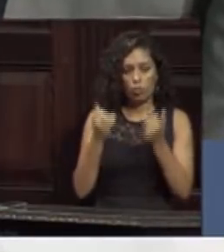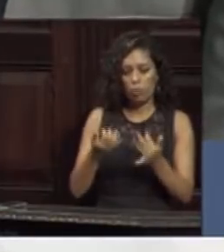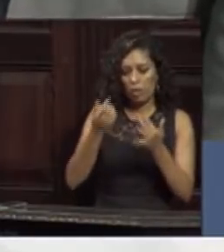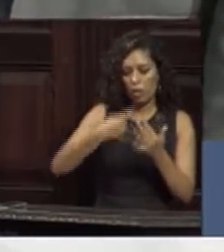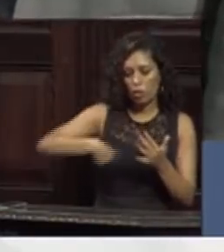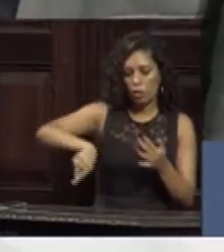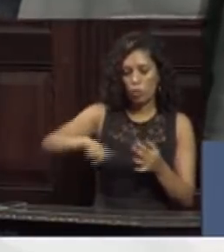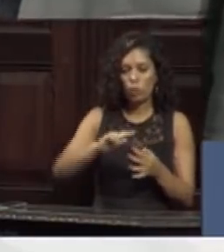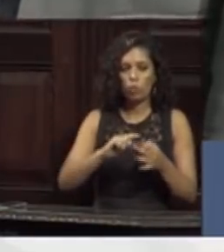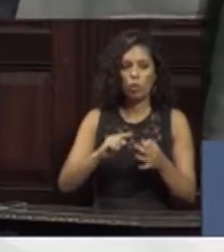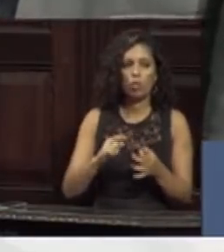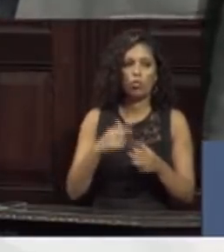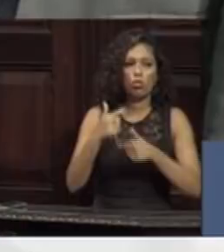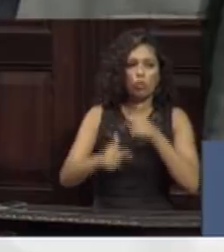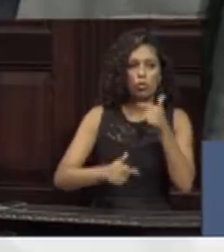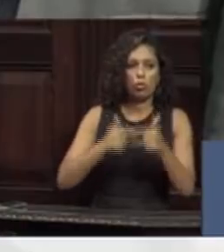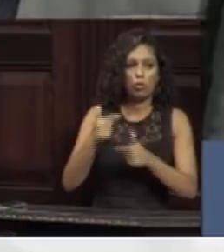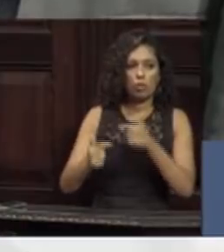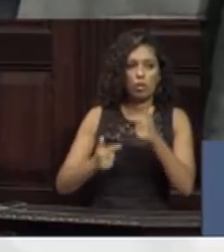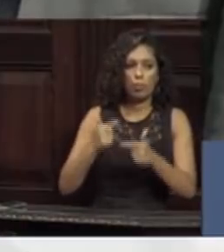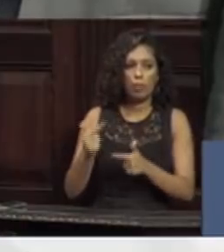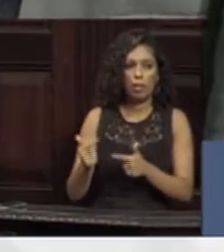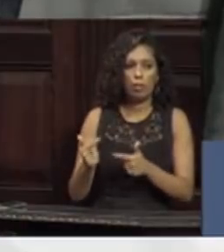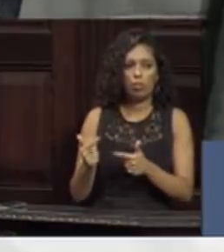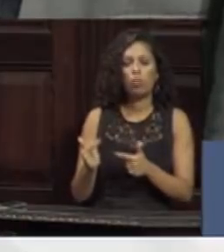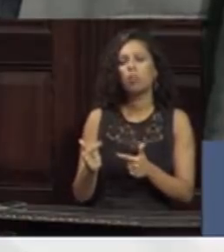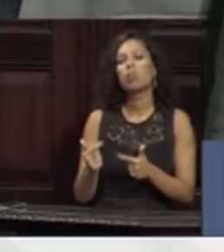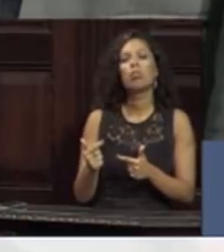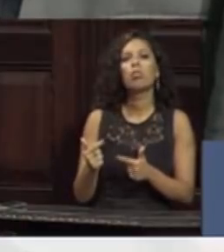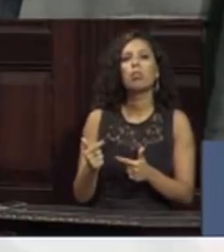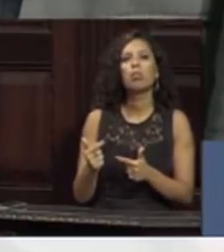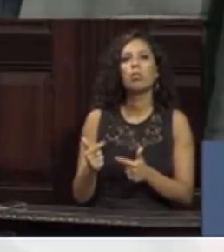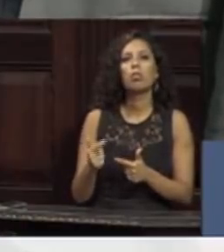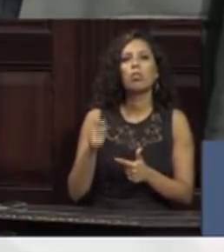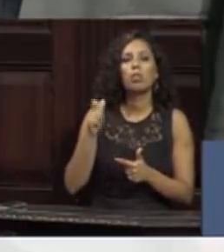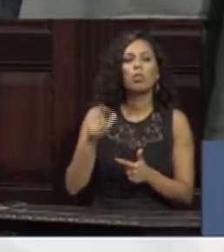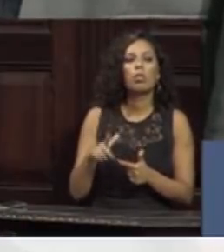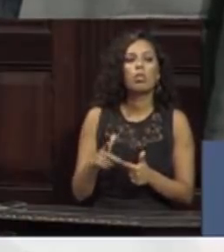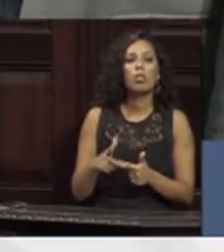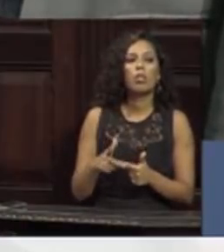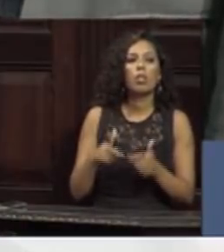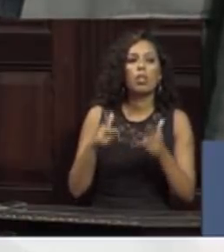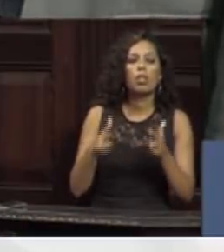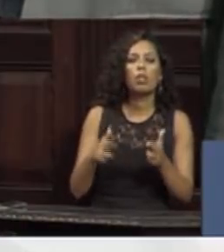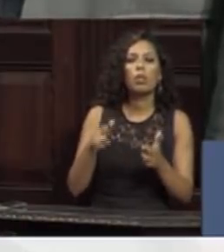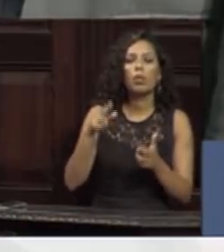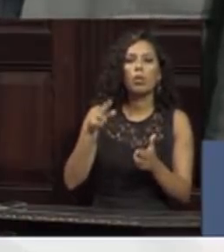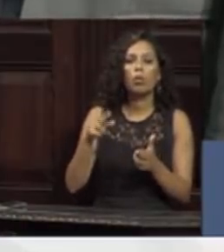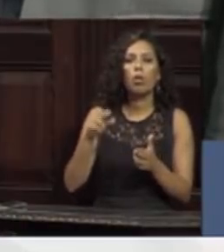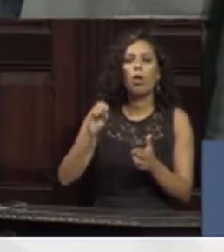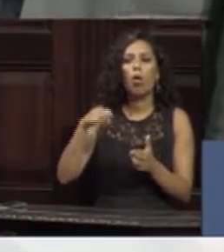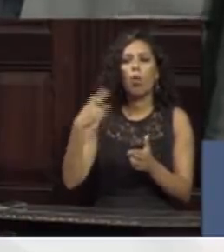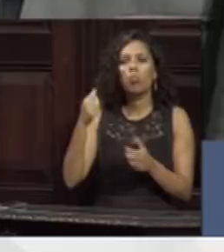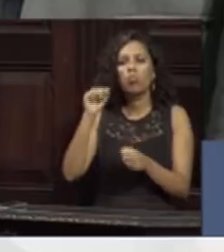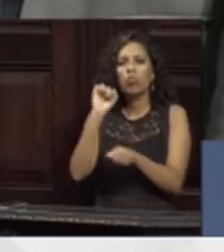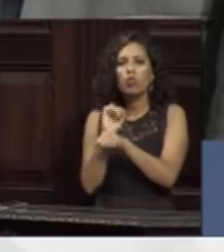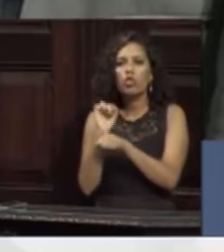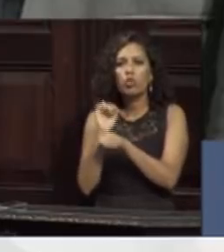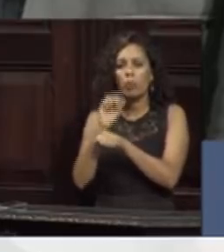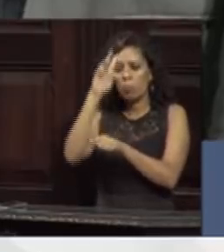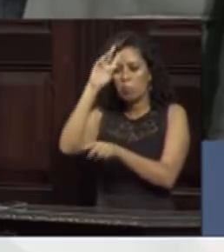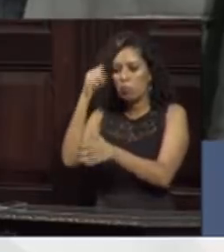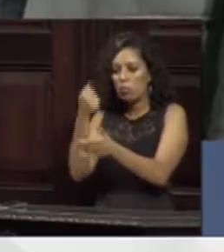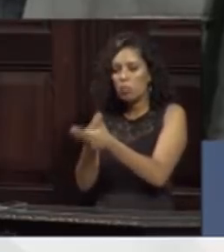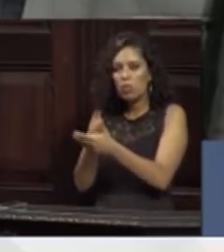atuação não há necessariamente que aguardar medidas do Supremo. Eu espero que uma vez o